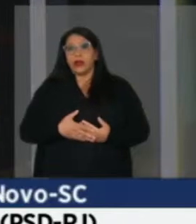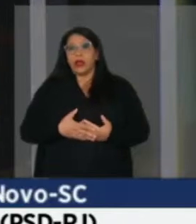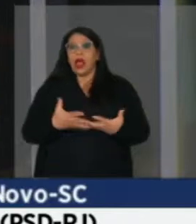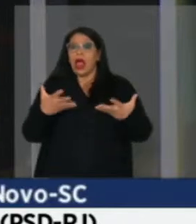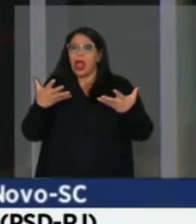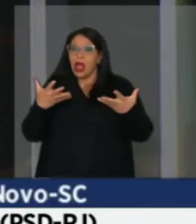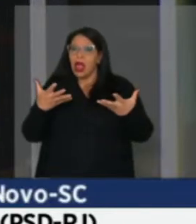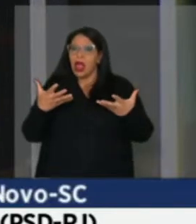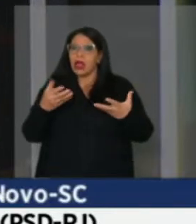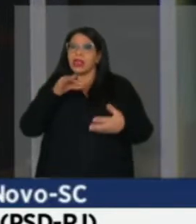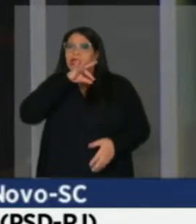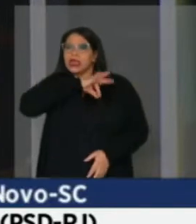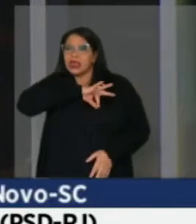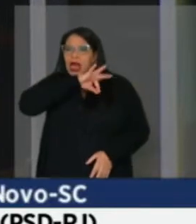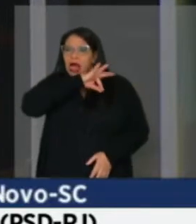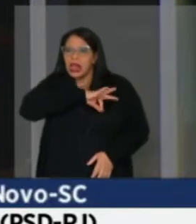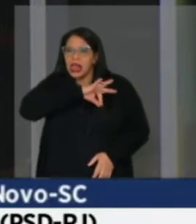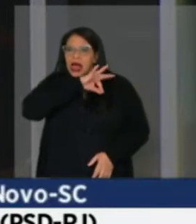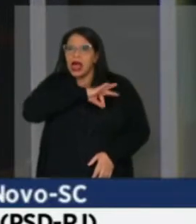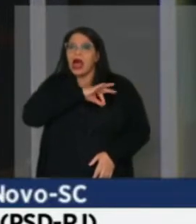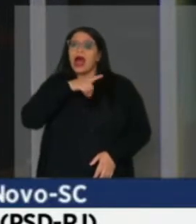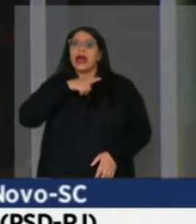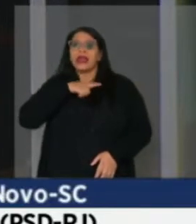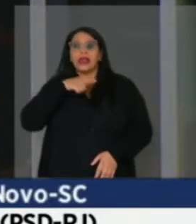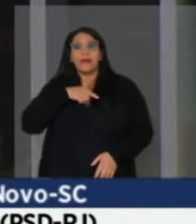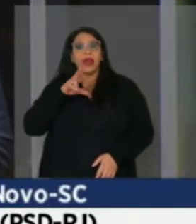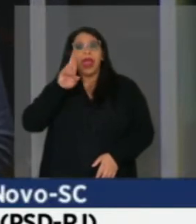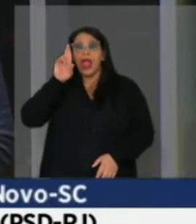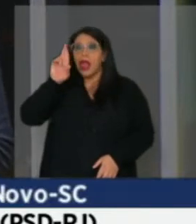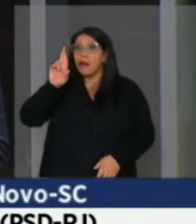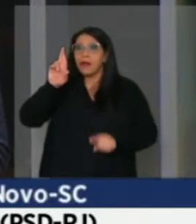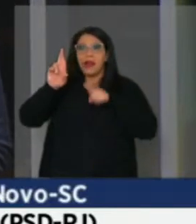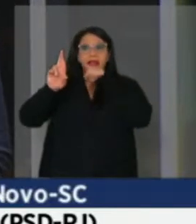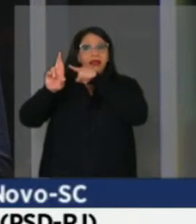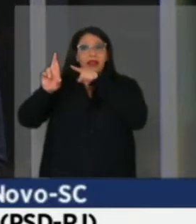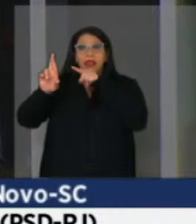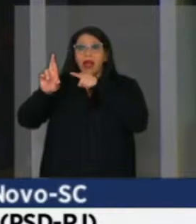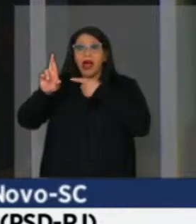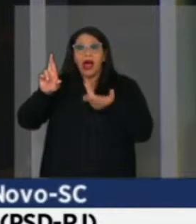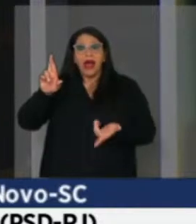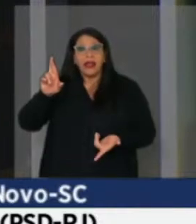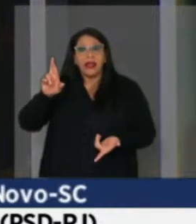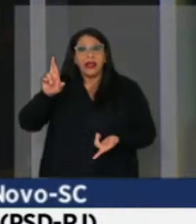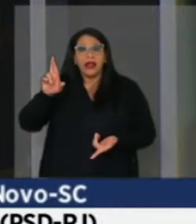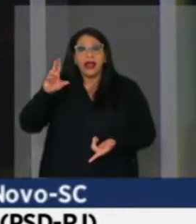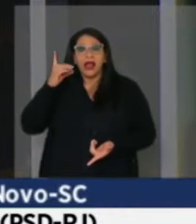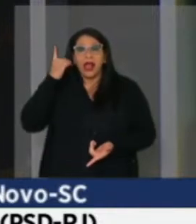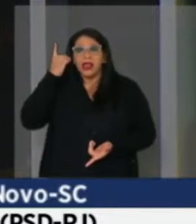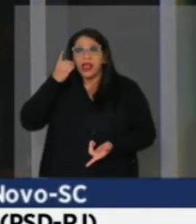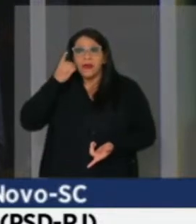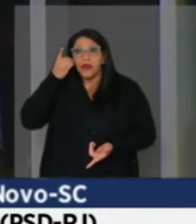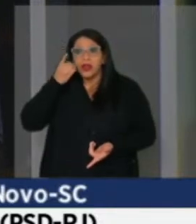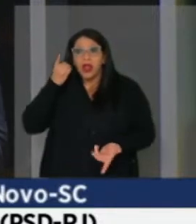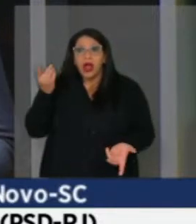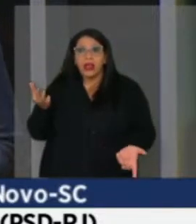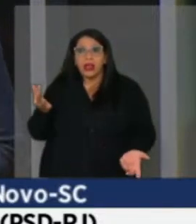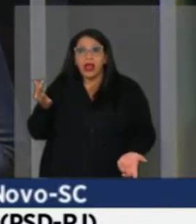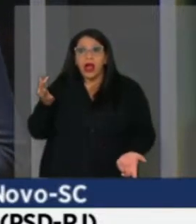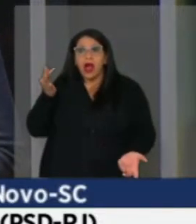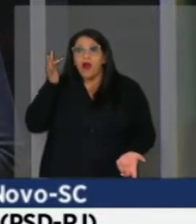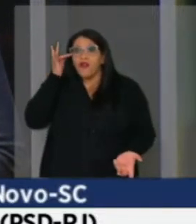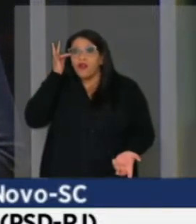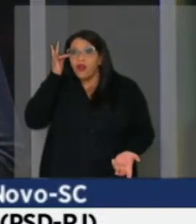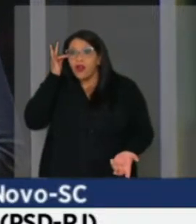recebendo um salário e sendo representada por uma pessoa que certamente esses eleitores não